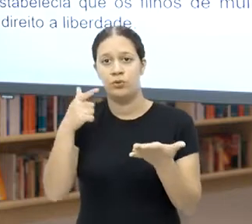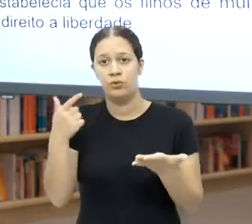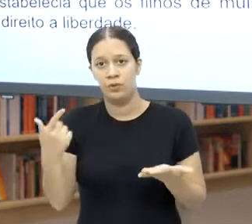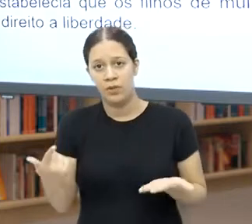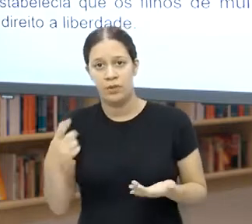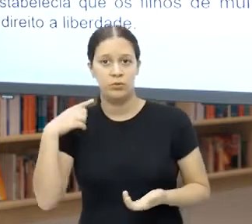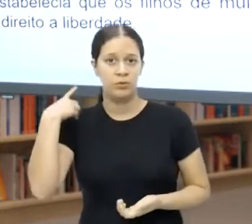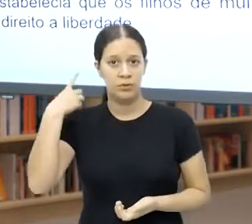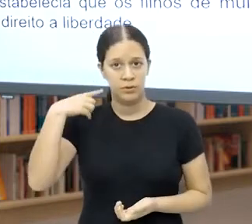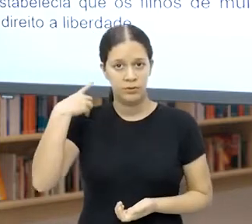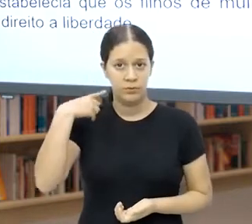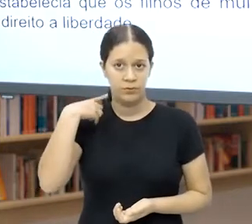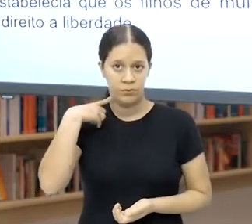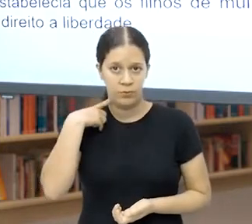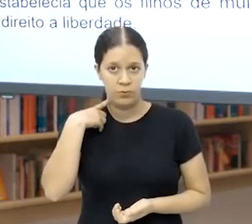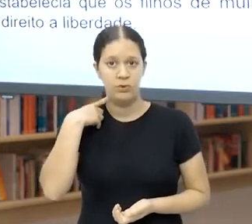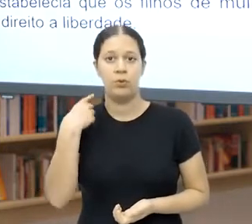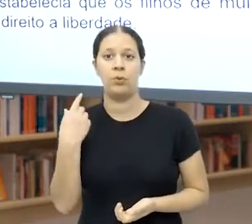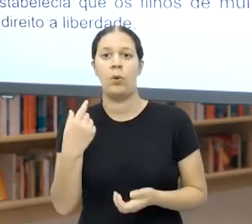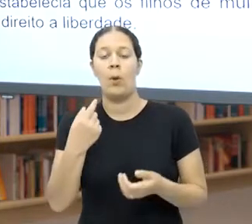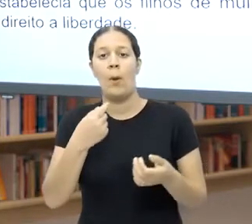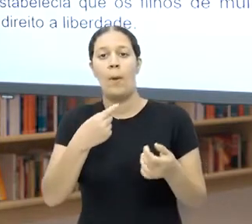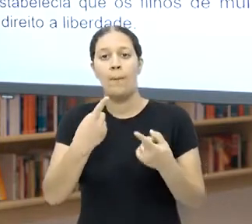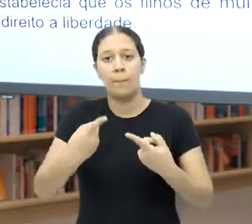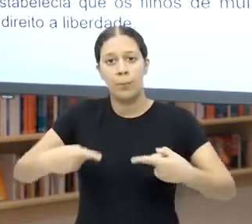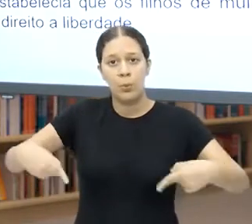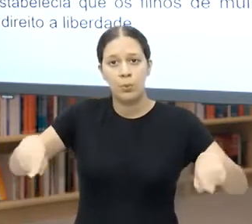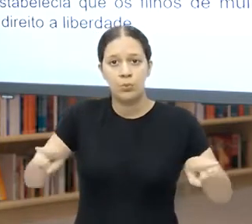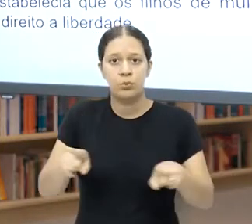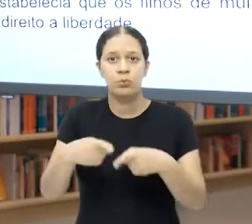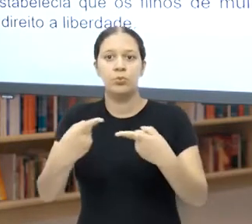eram advogados, tá certo? Músicos. Tá?